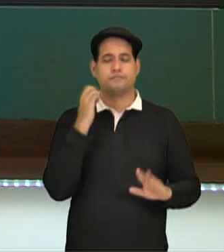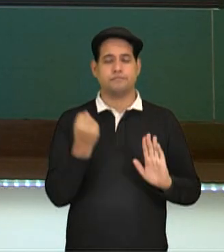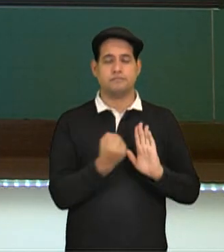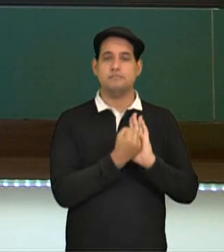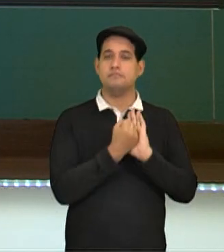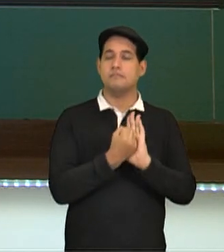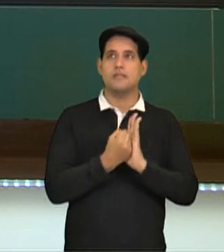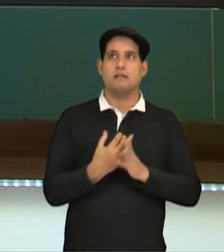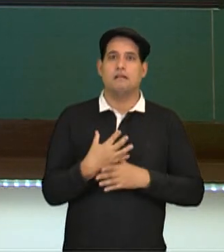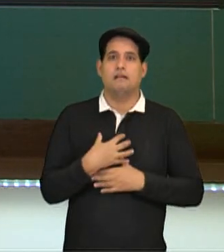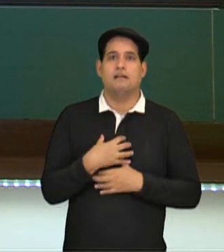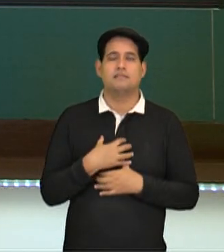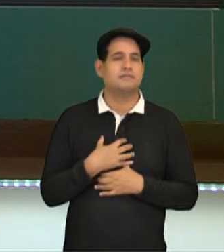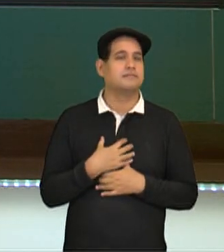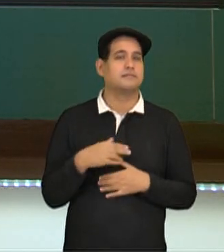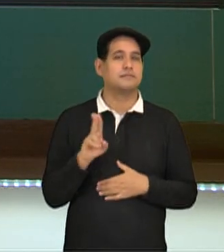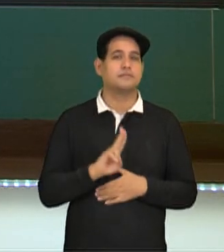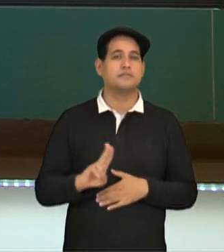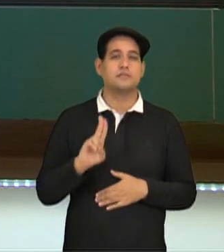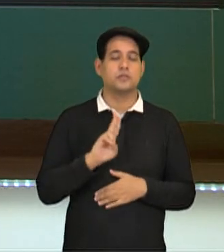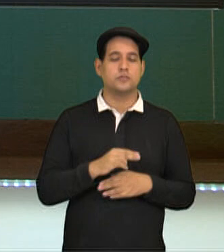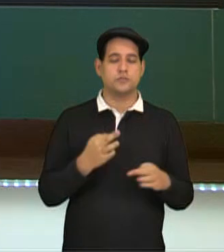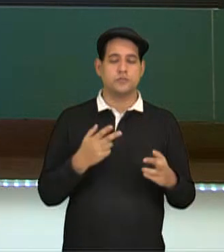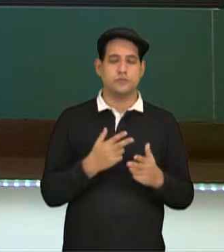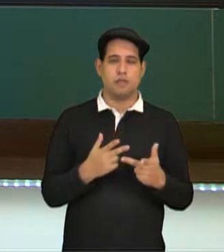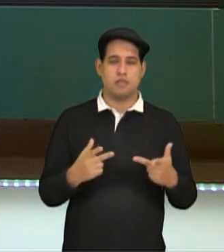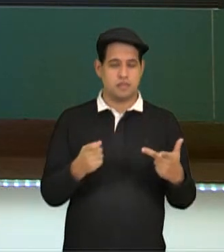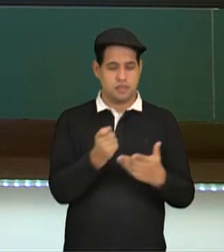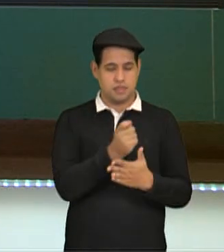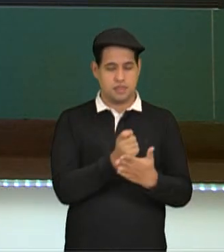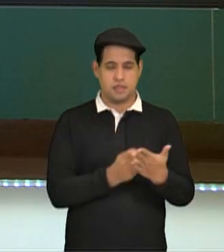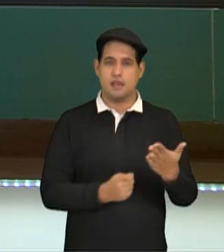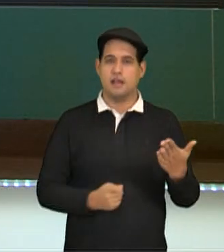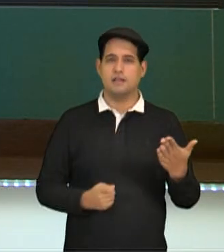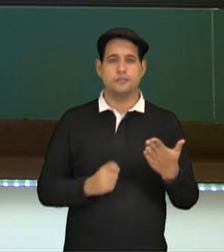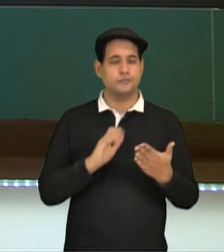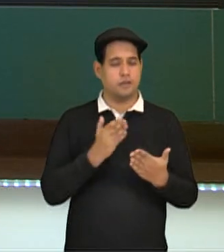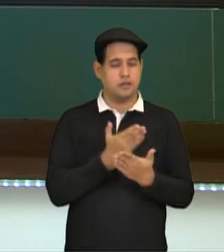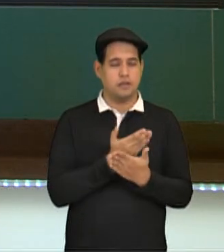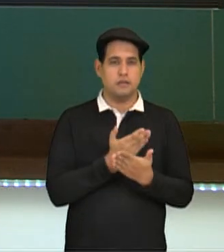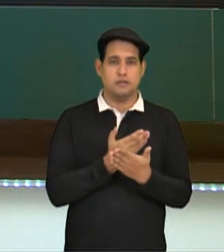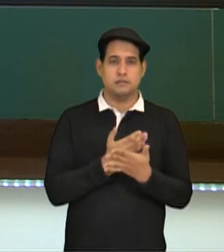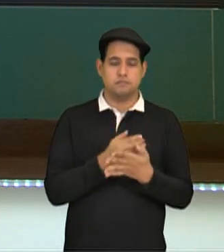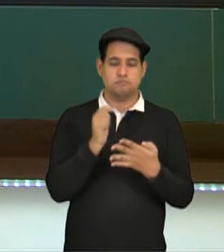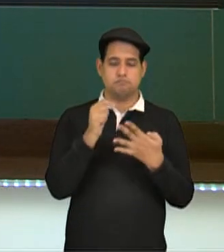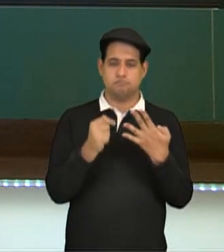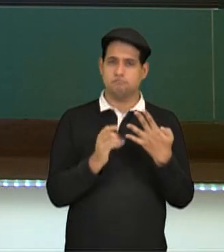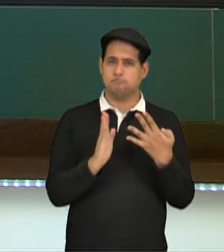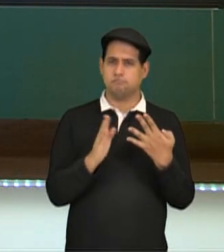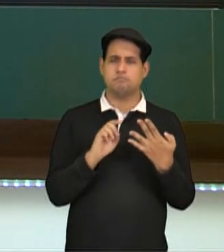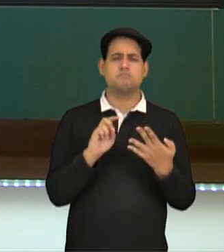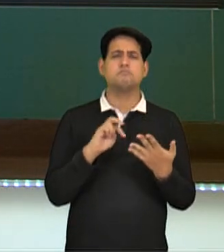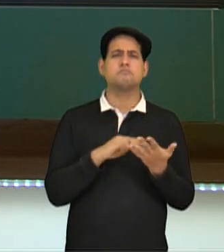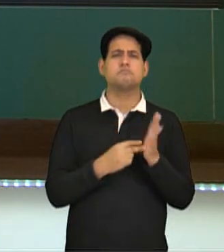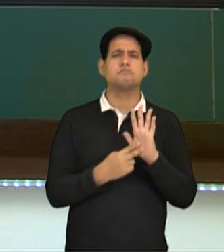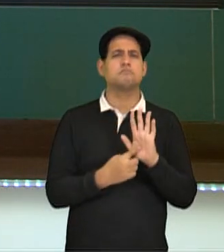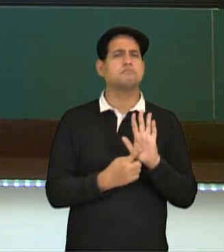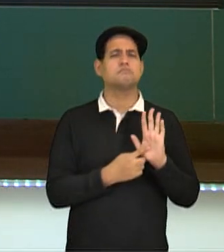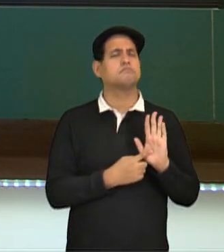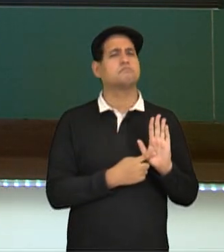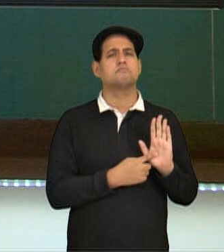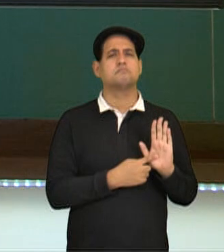efeito de sentido decorrente do uso de recursos da escrita. Estudamos um pouco, né, ali o que simbolizam,